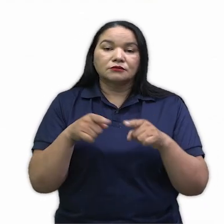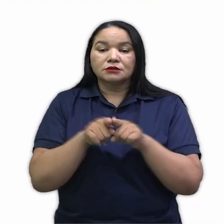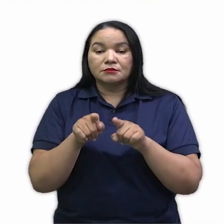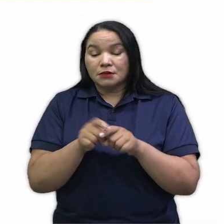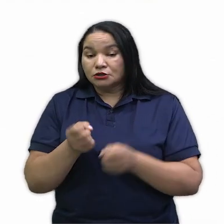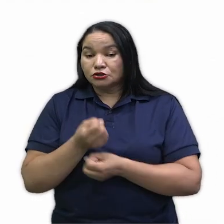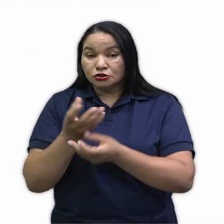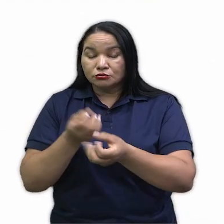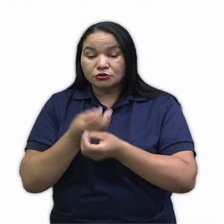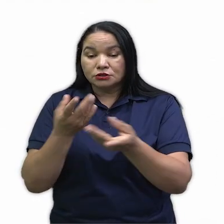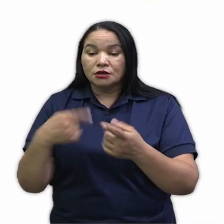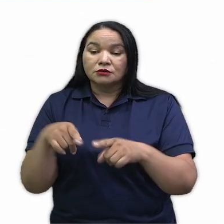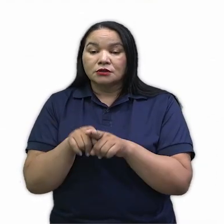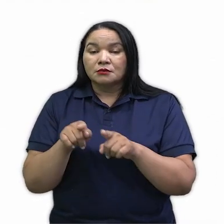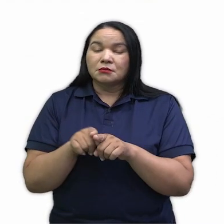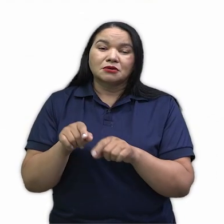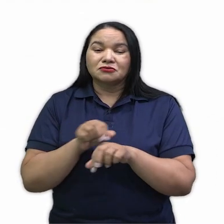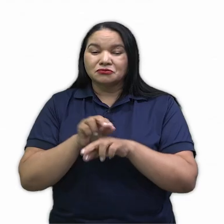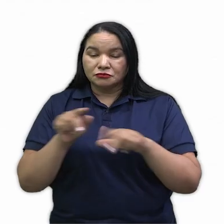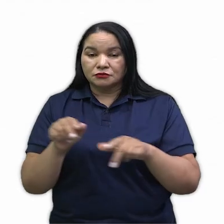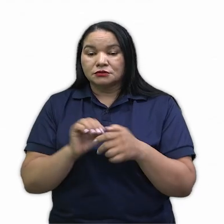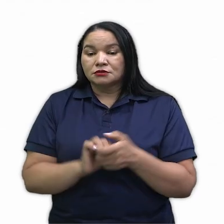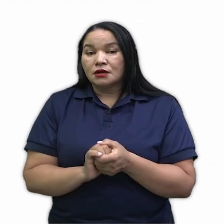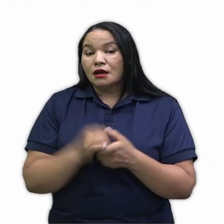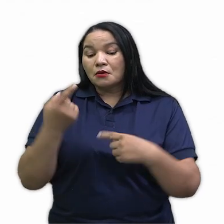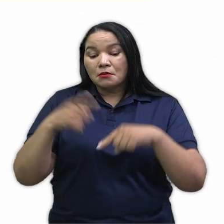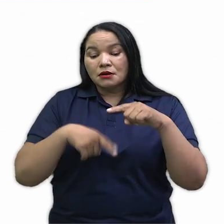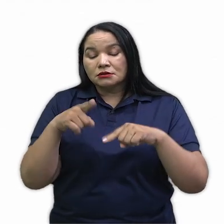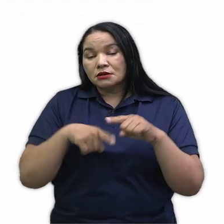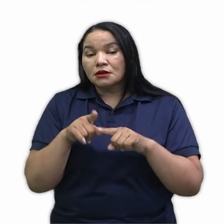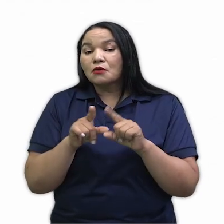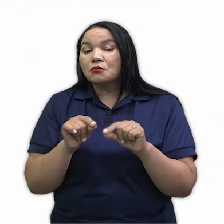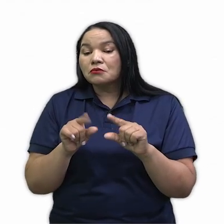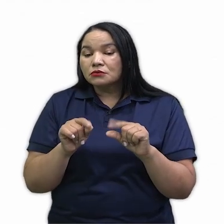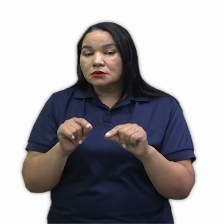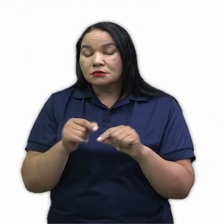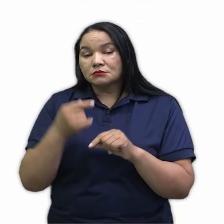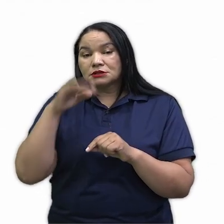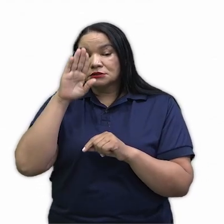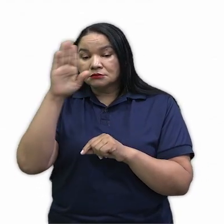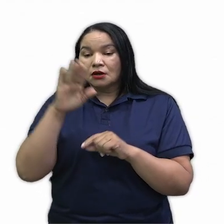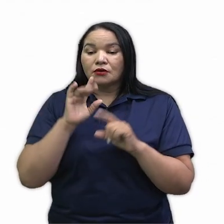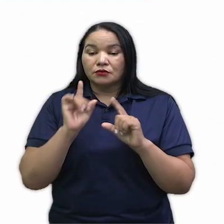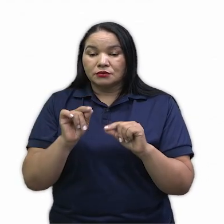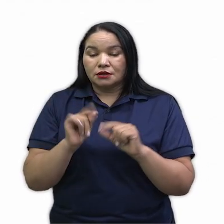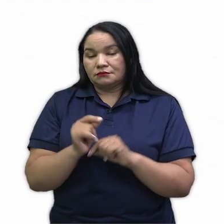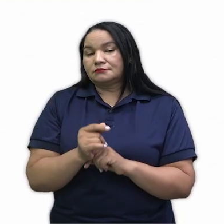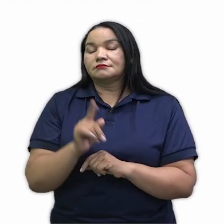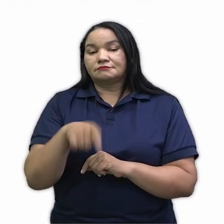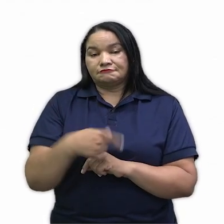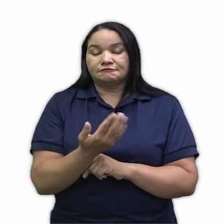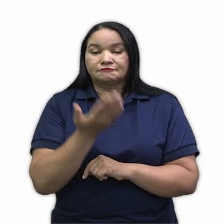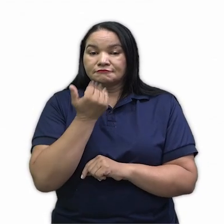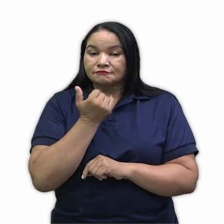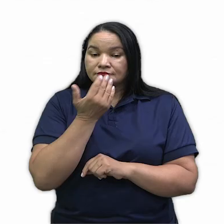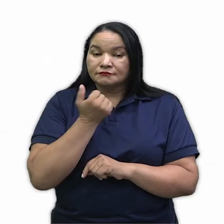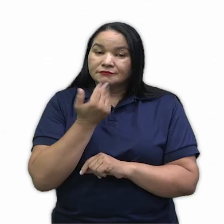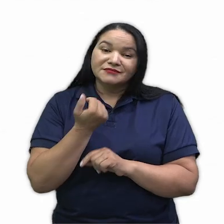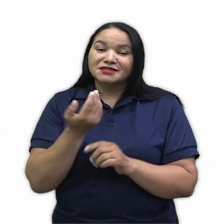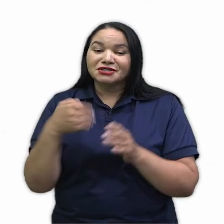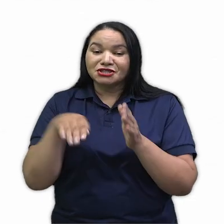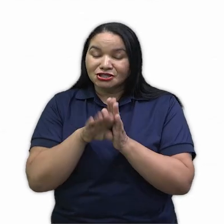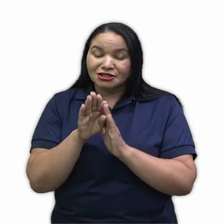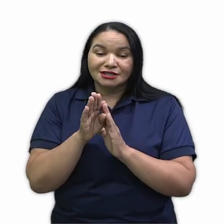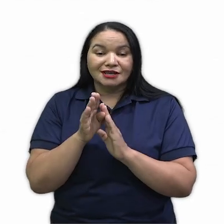consumo, tá? E os produtos resultantes, gente, vão incluir principalmente o quê? Alimentos que chegam até